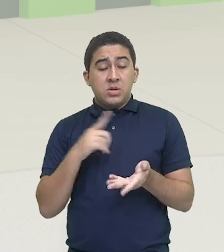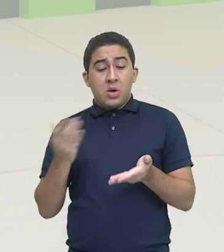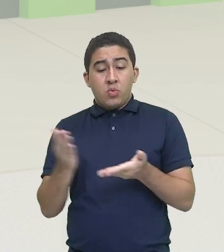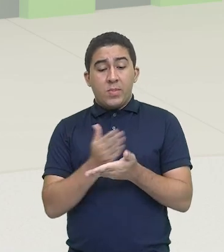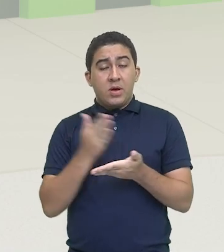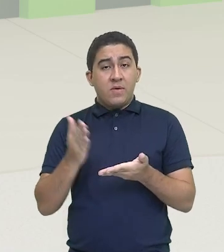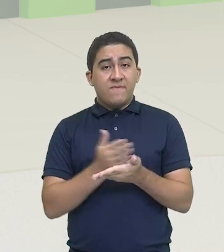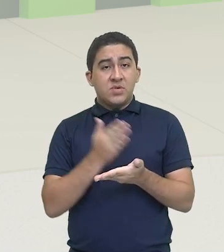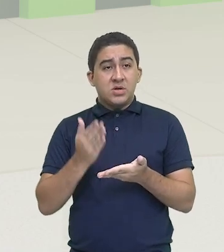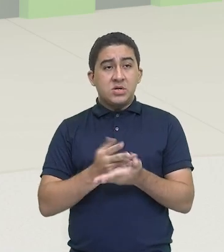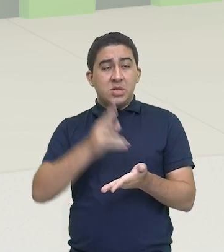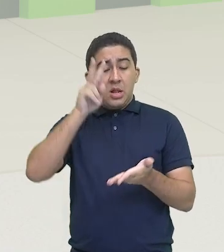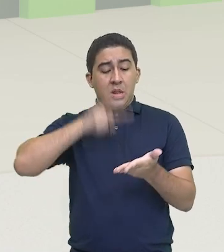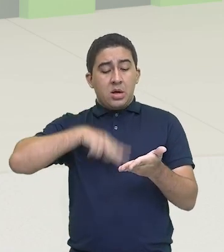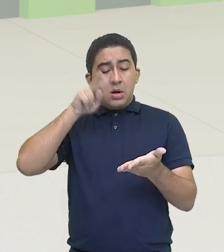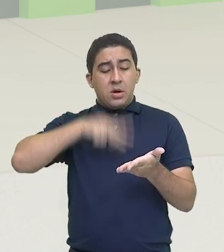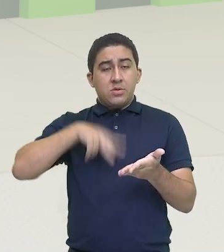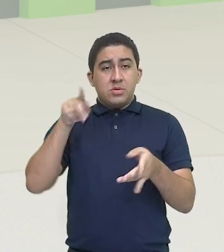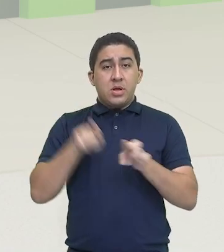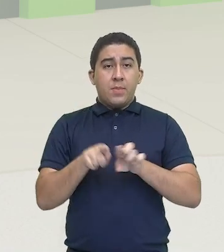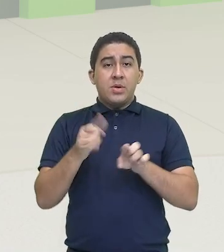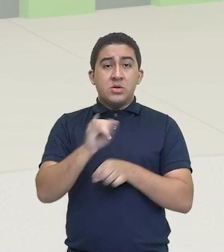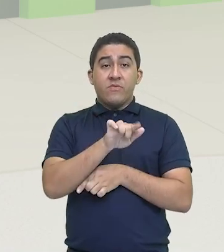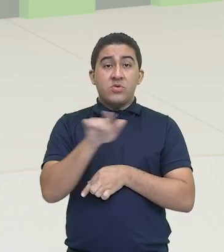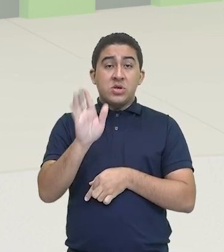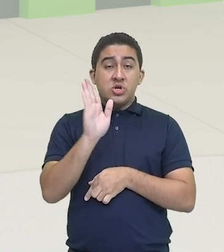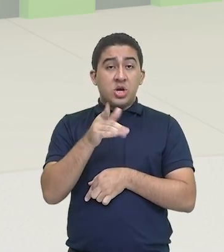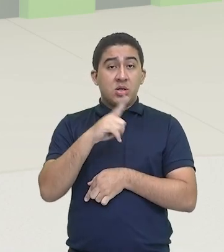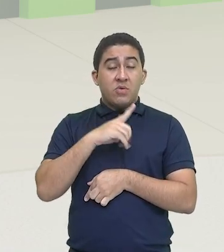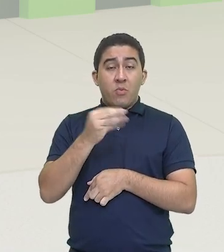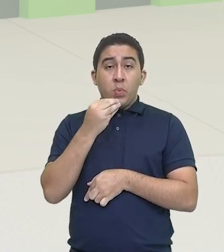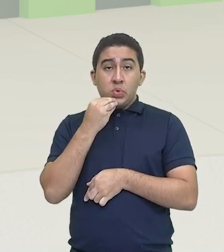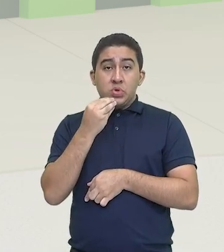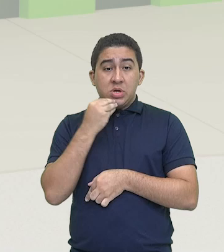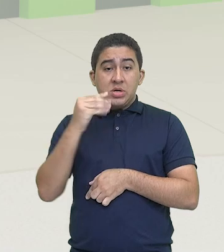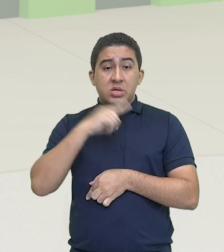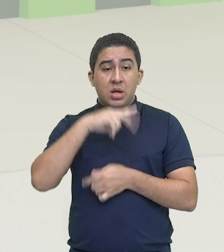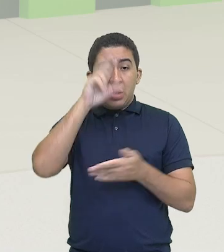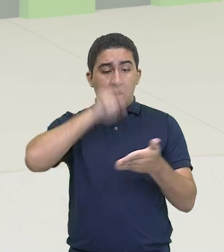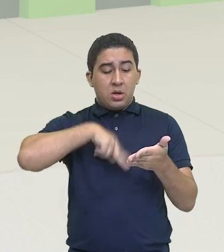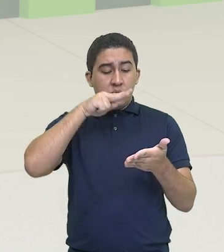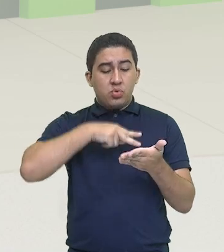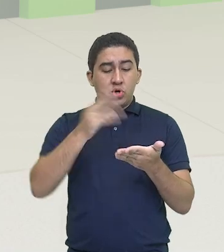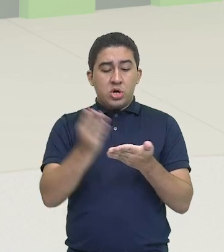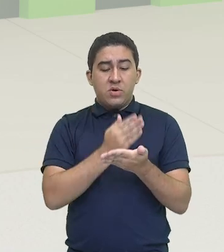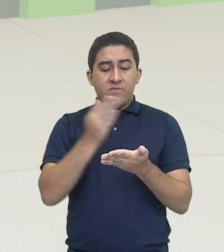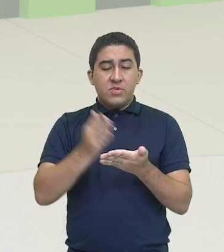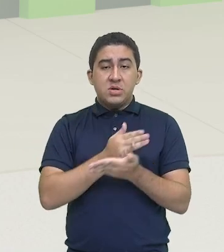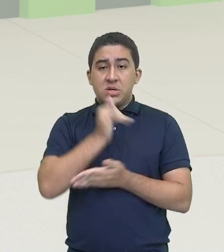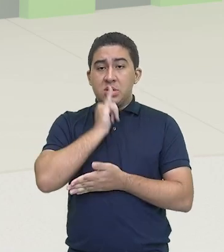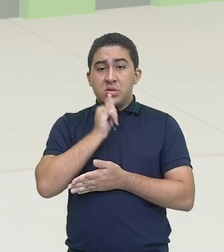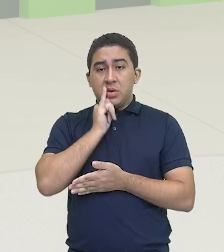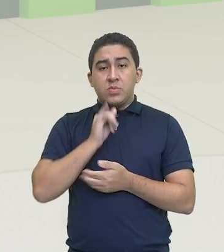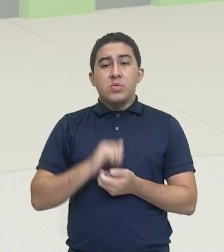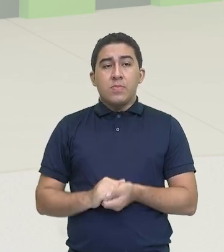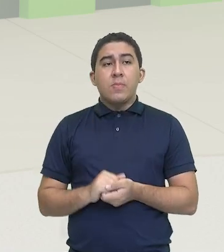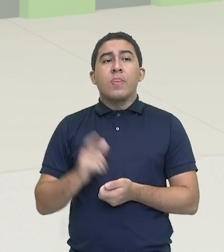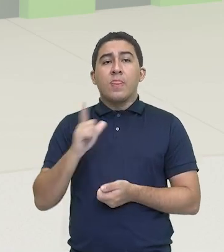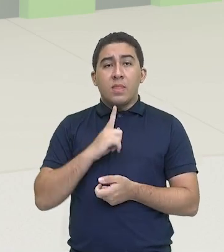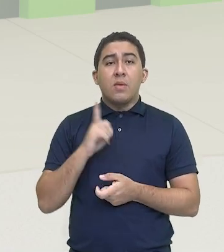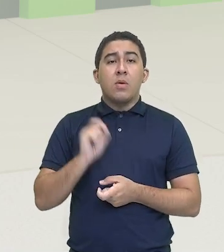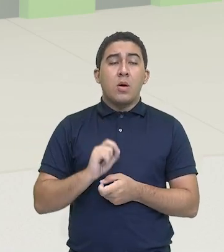uma revista, né, se você já teve a oportunidade de revistas que tornam de uma forma